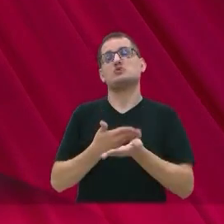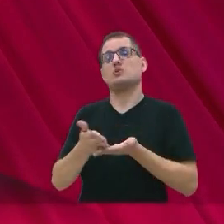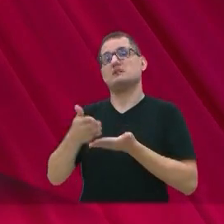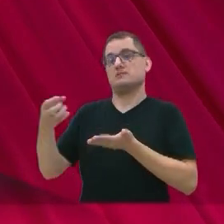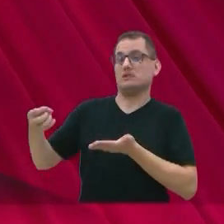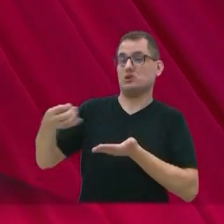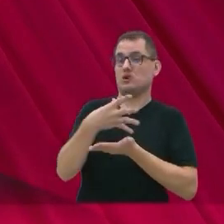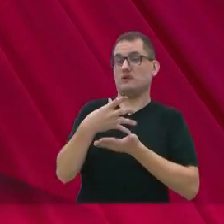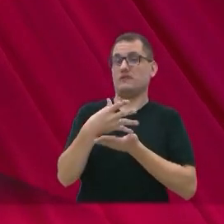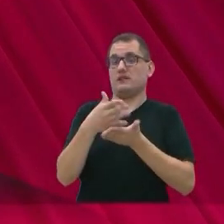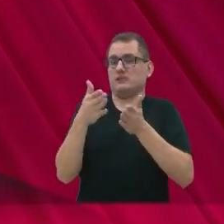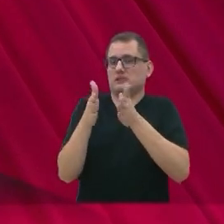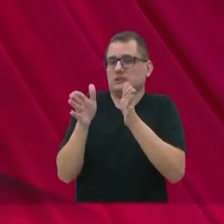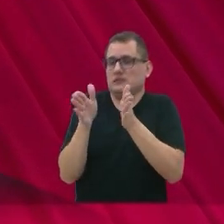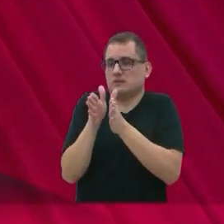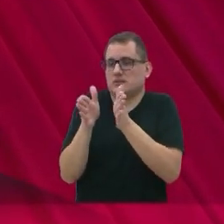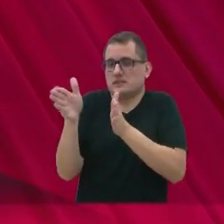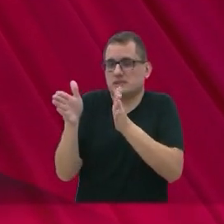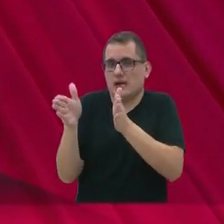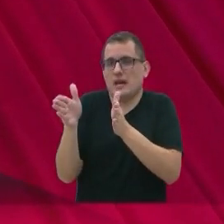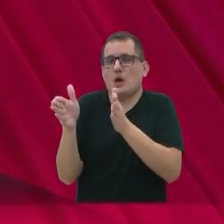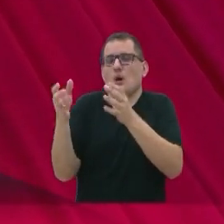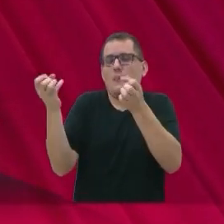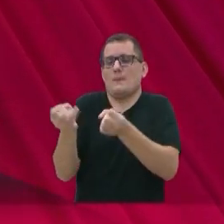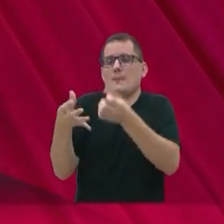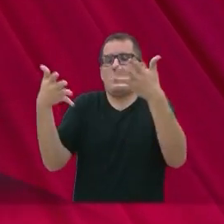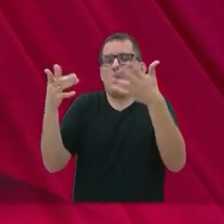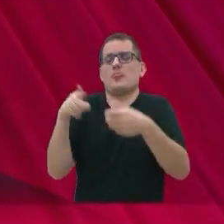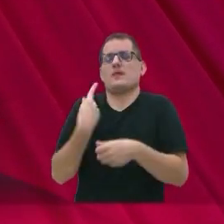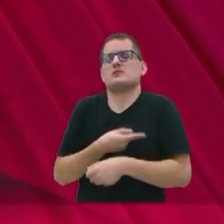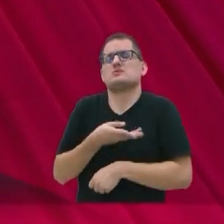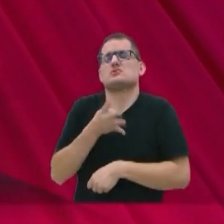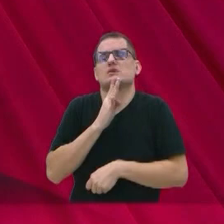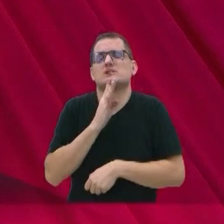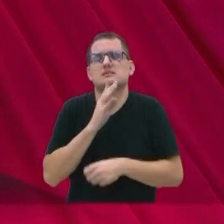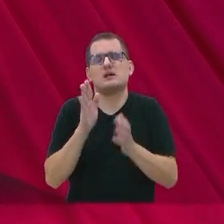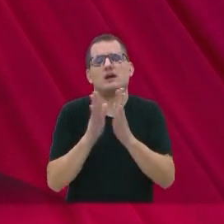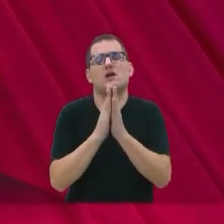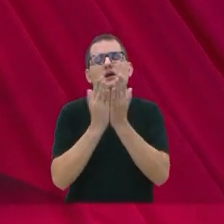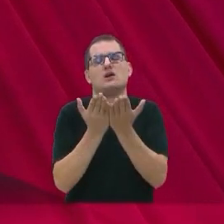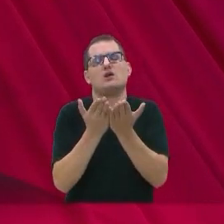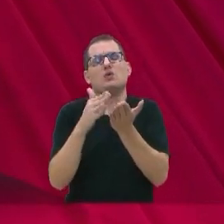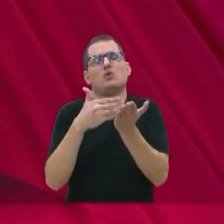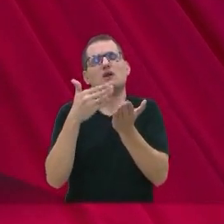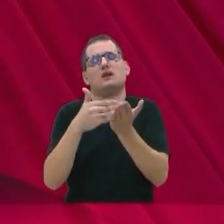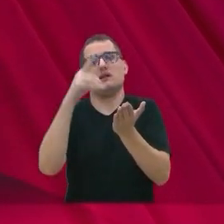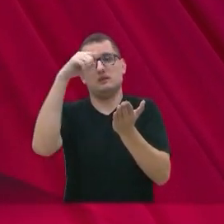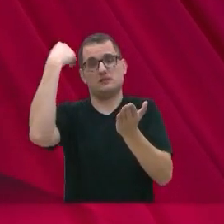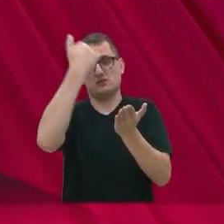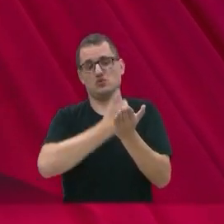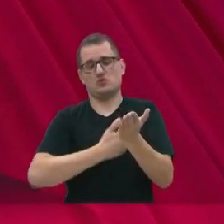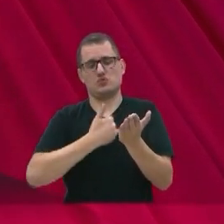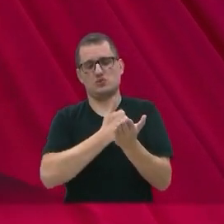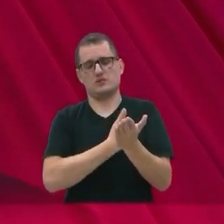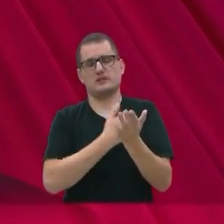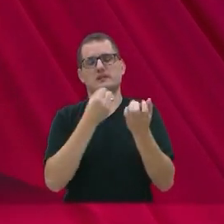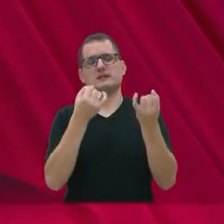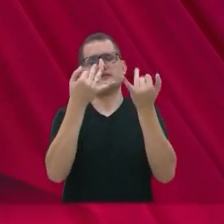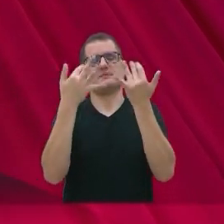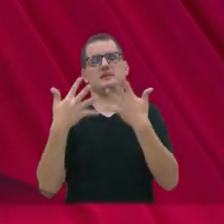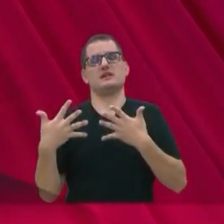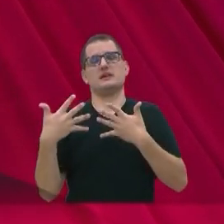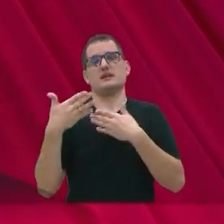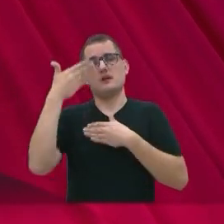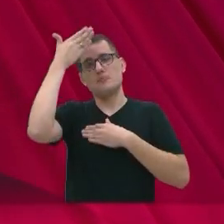Milagres. Vamos ali mergulhar no livro de São João, aonde o evangelista João fala dos sinais,